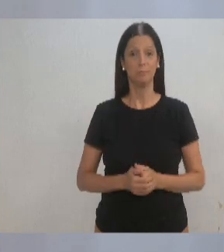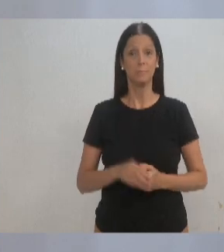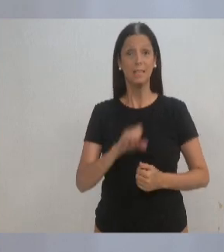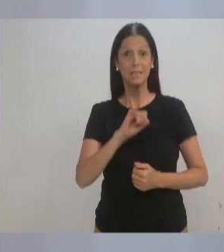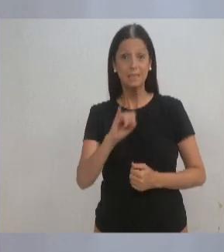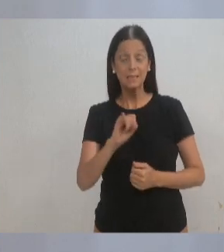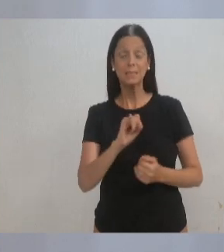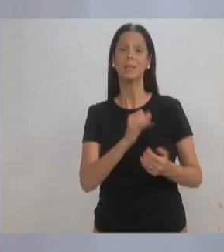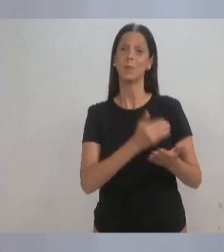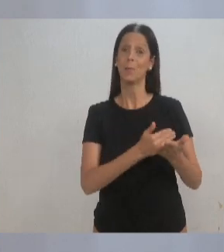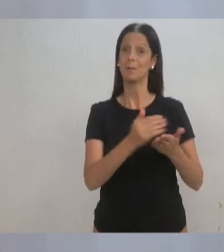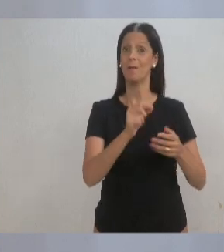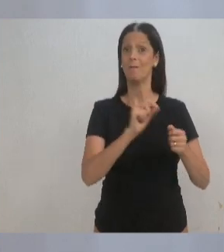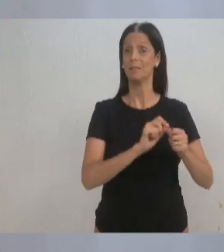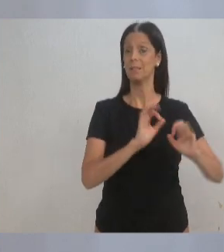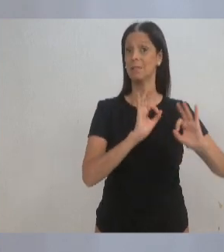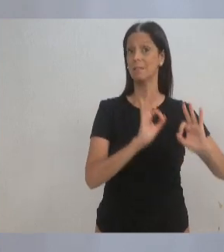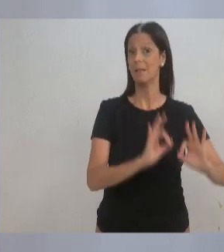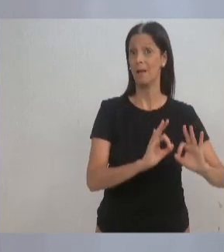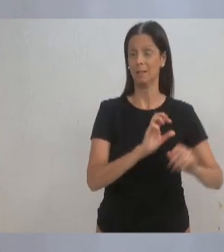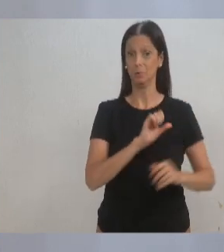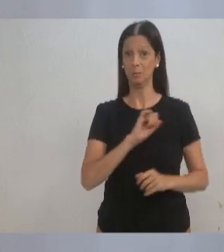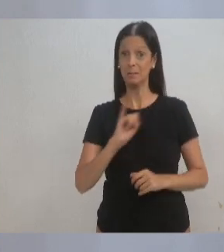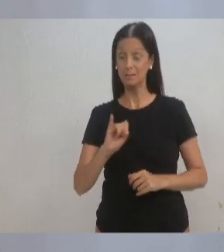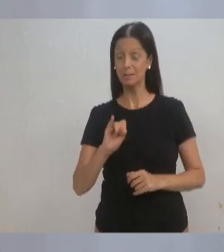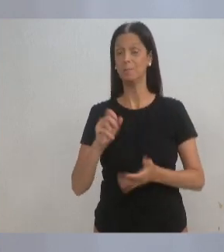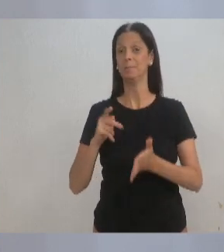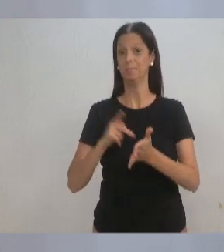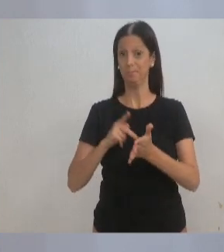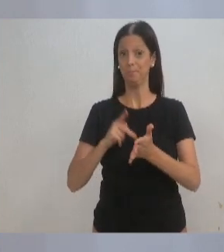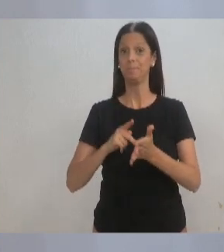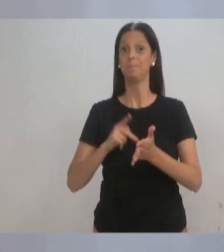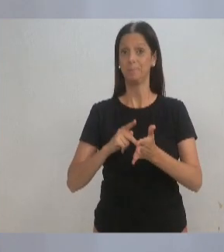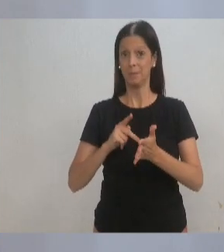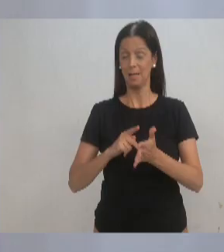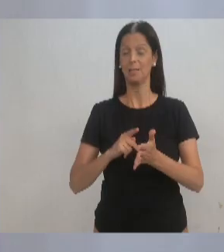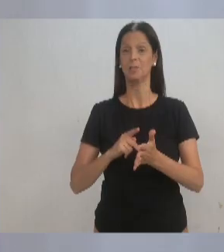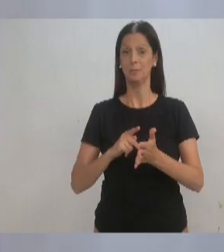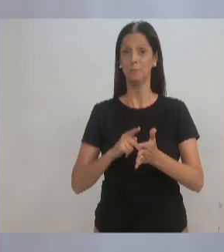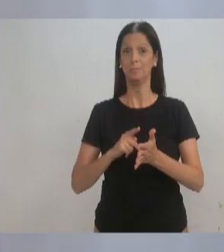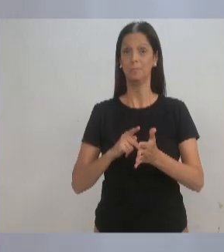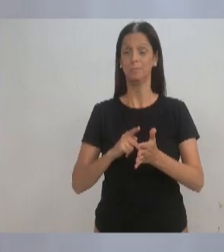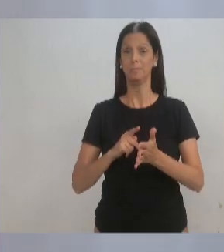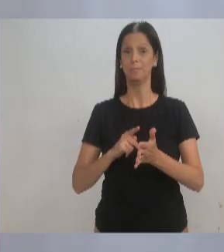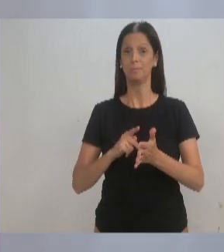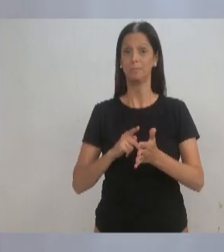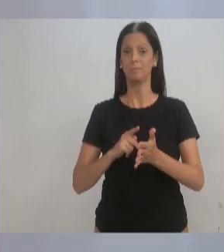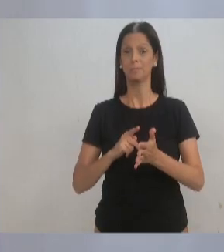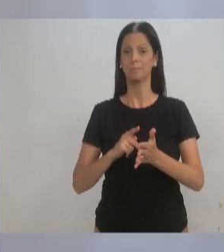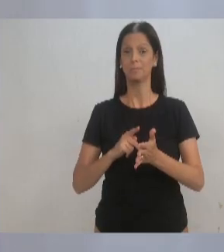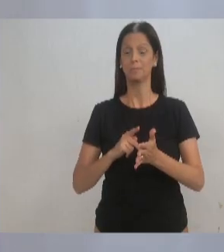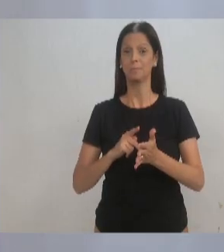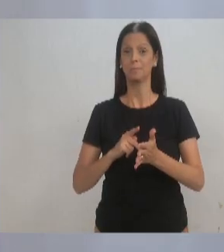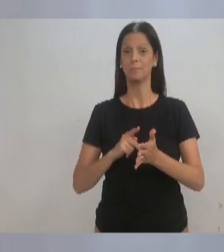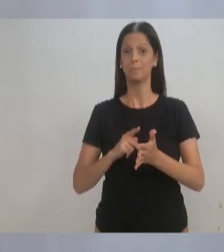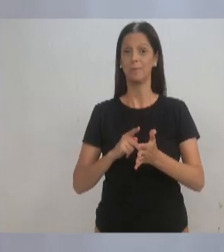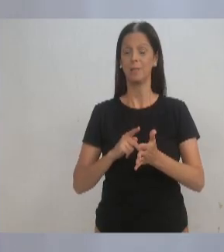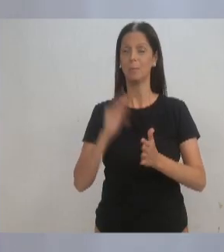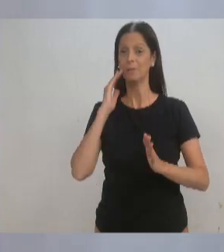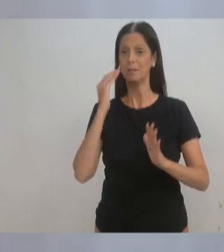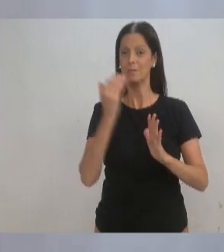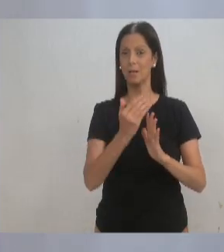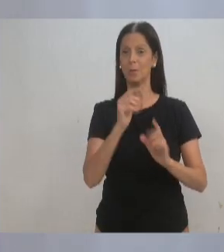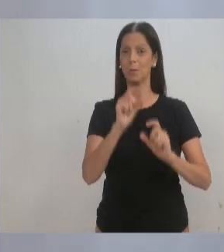começar certo, se ela começar dentro daquilo que as empresas sabem, o que preconiza a lei, se